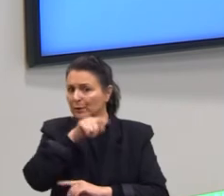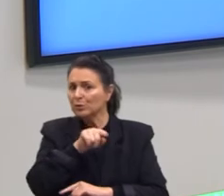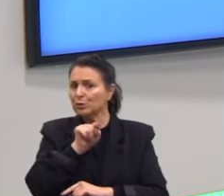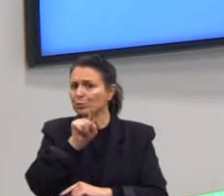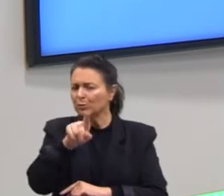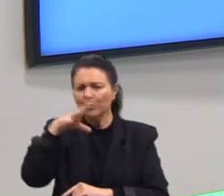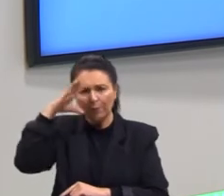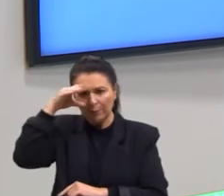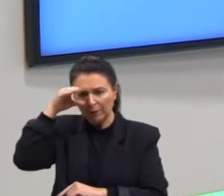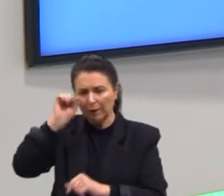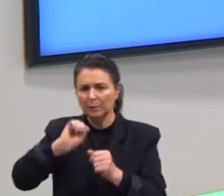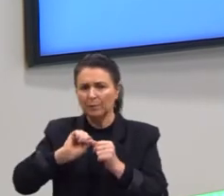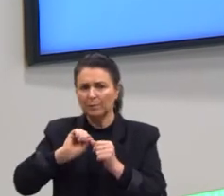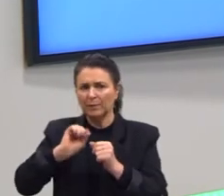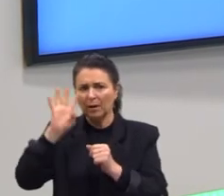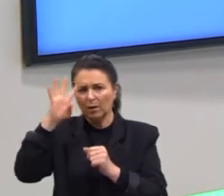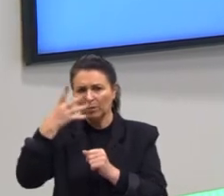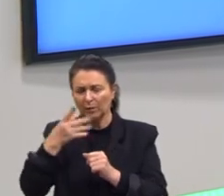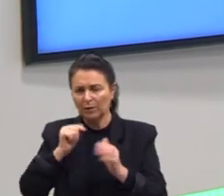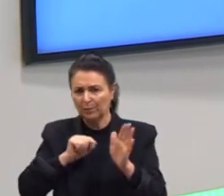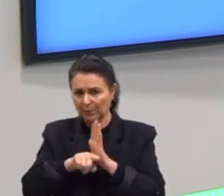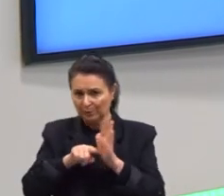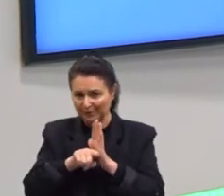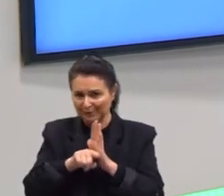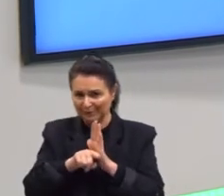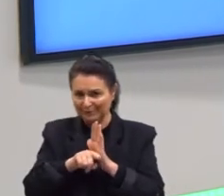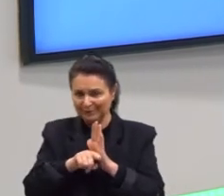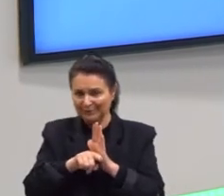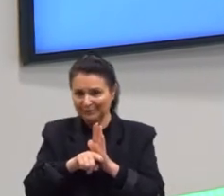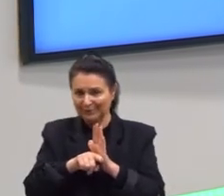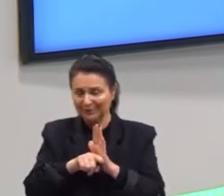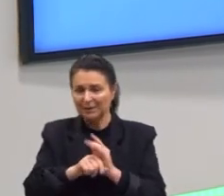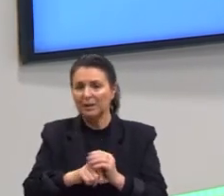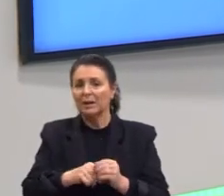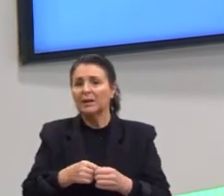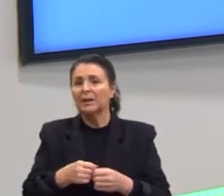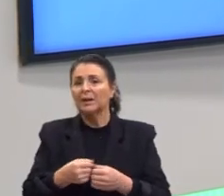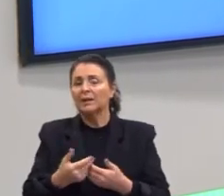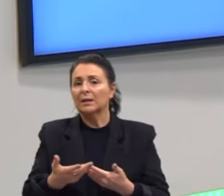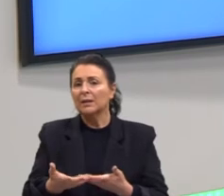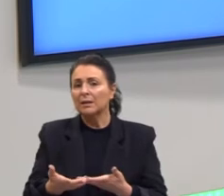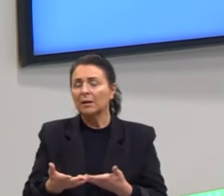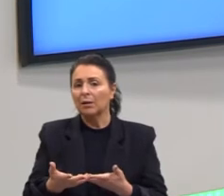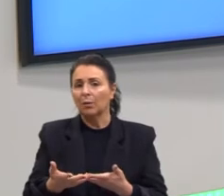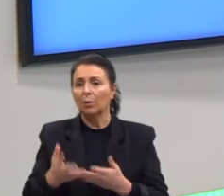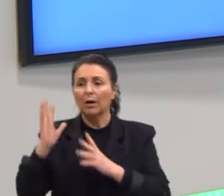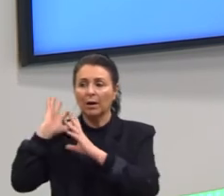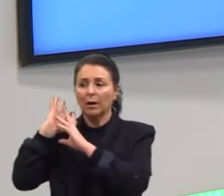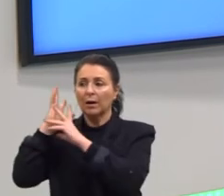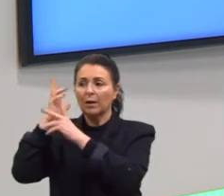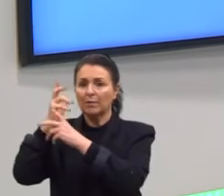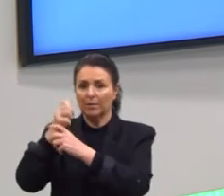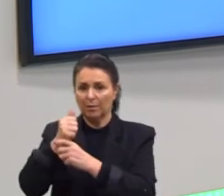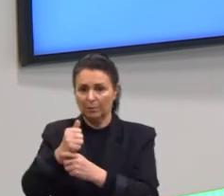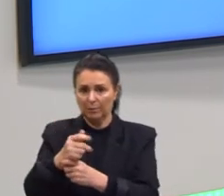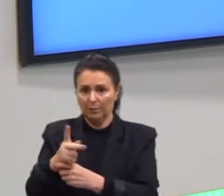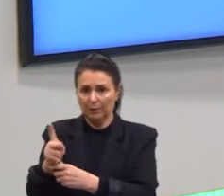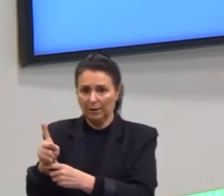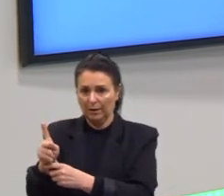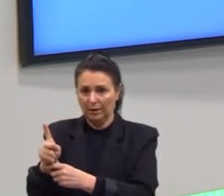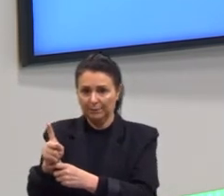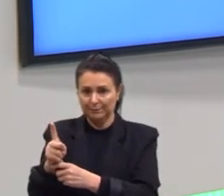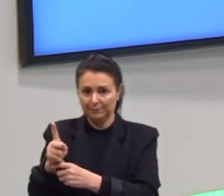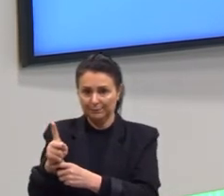o órgão para resolver a questão certinho bom com isso nós revisamos O que é pa Nossa